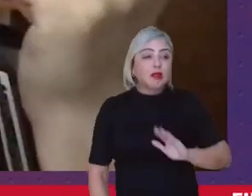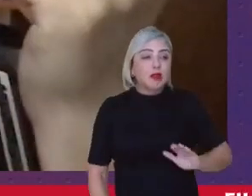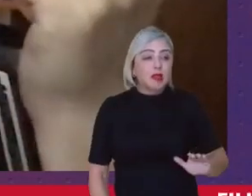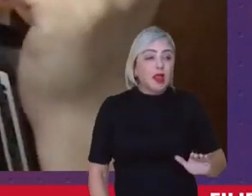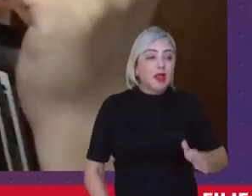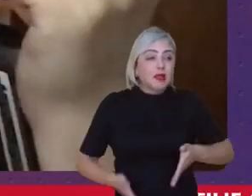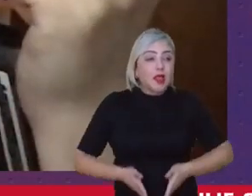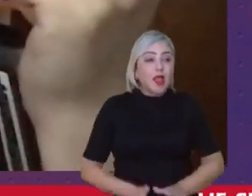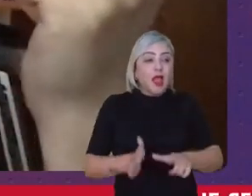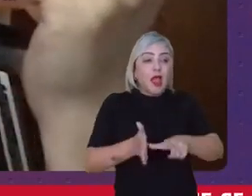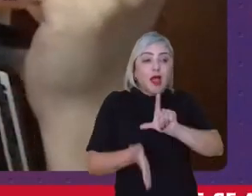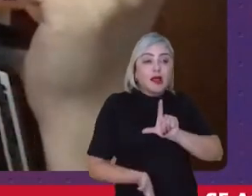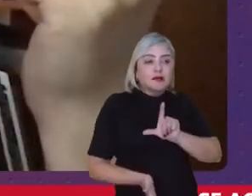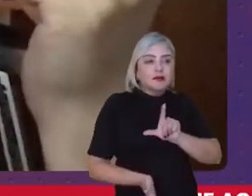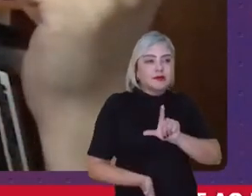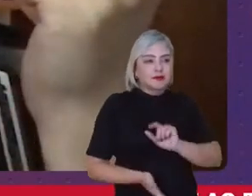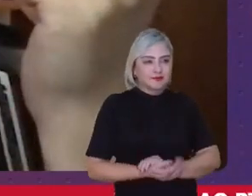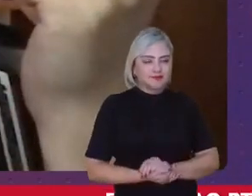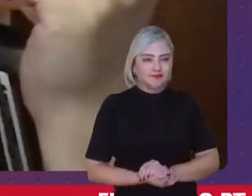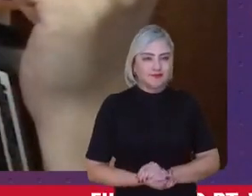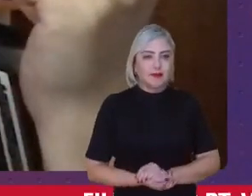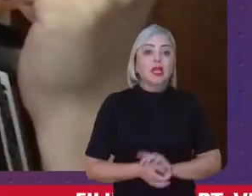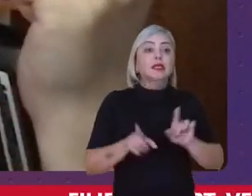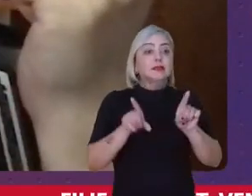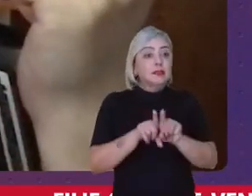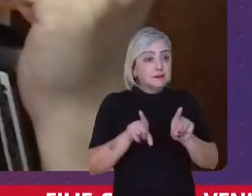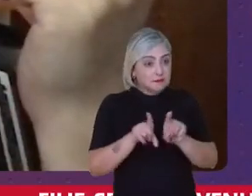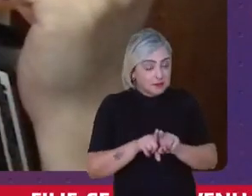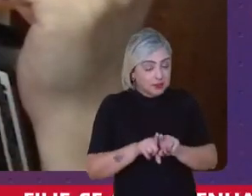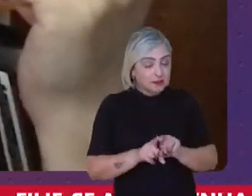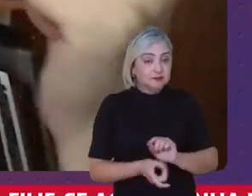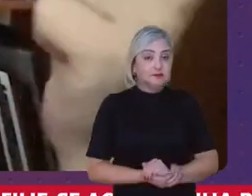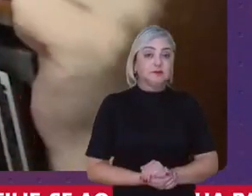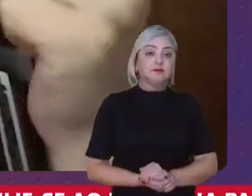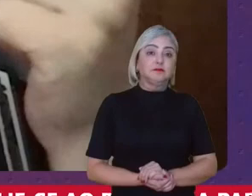nascem prematuras. Também